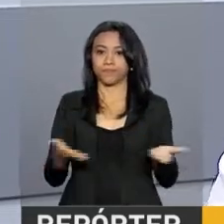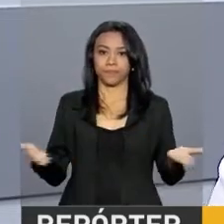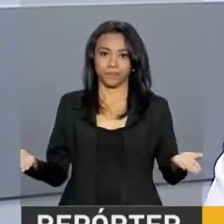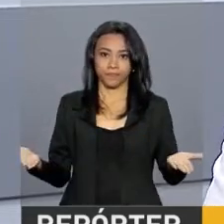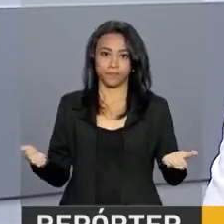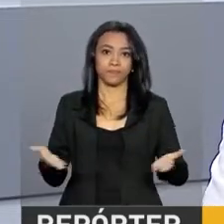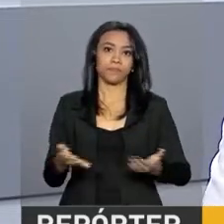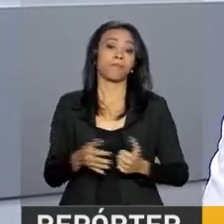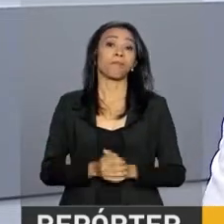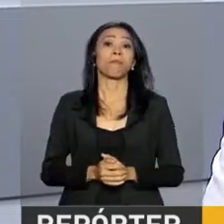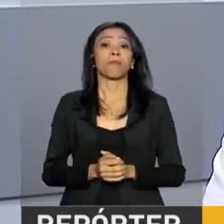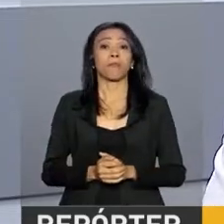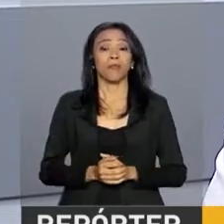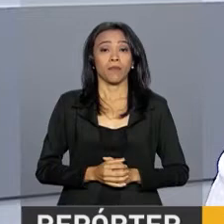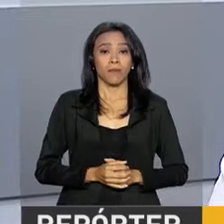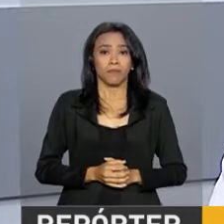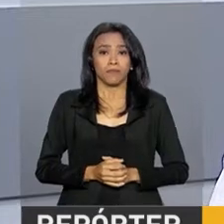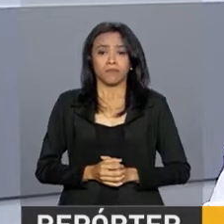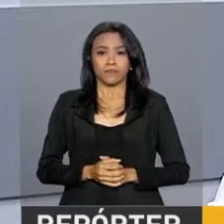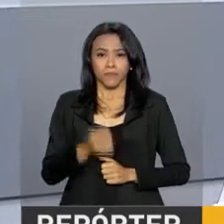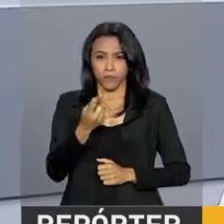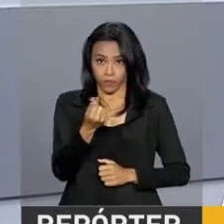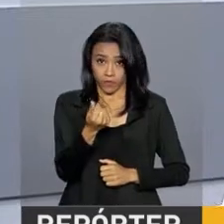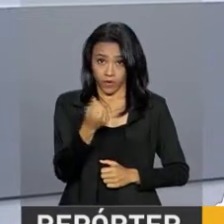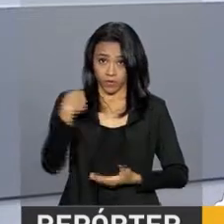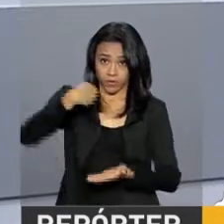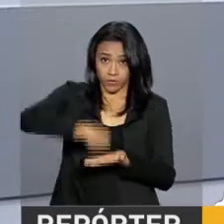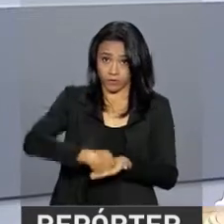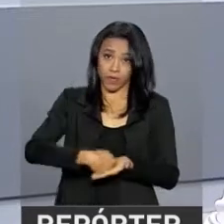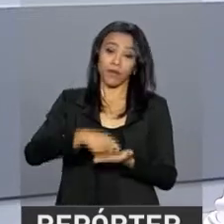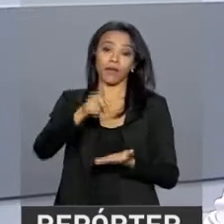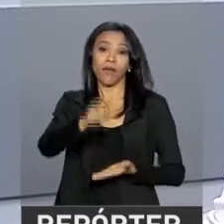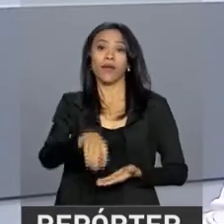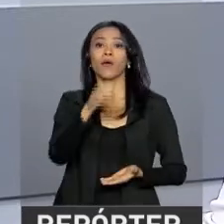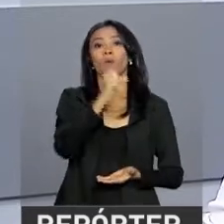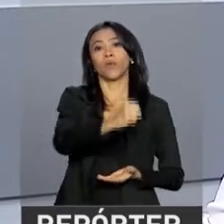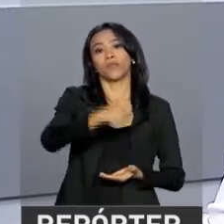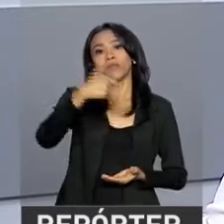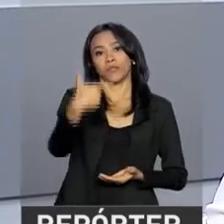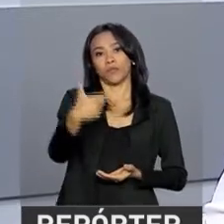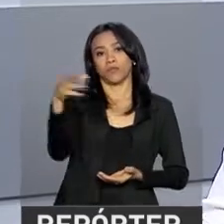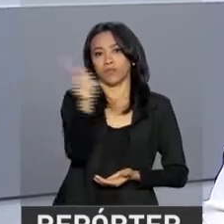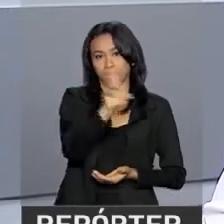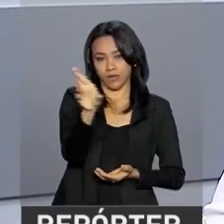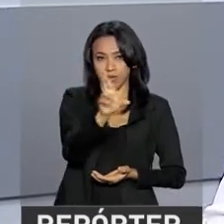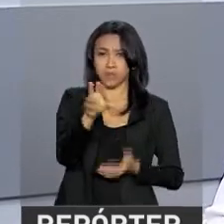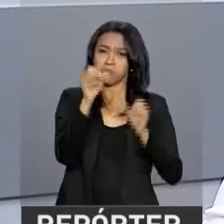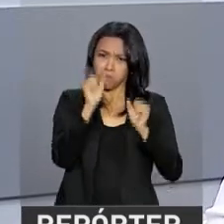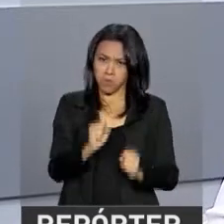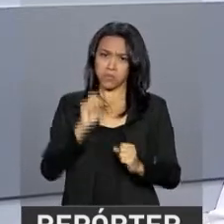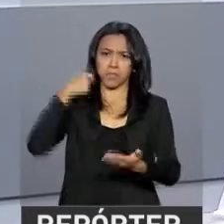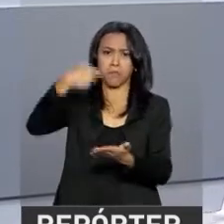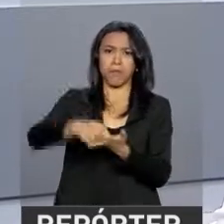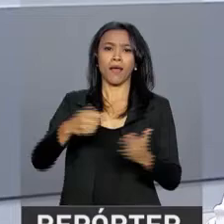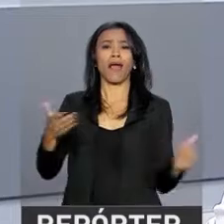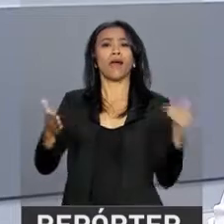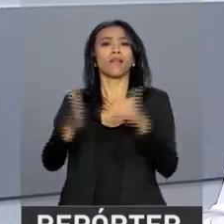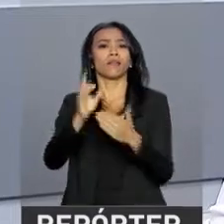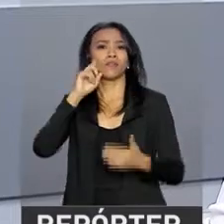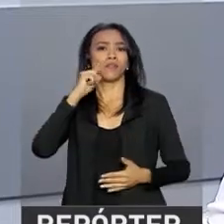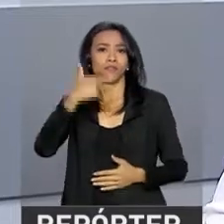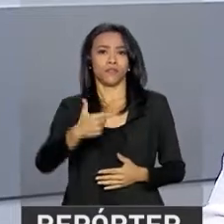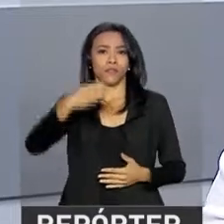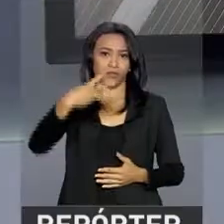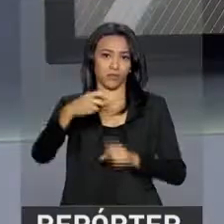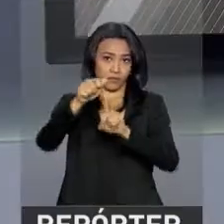enem.inep.gov.br barra participante a taxa de inscrição no valor de 82 reais pode ser paga até o dia 23 de